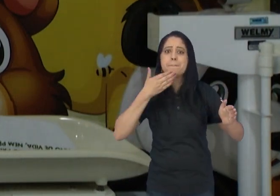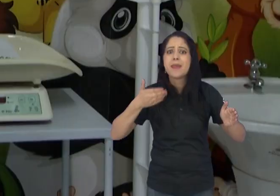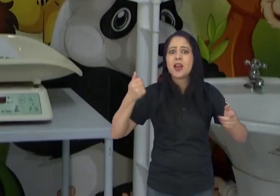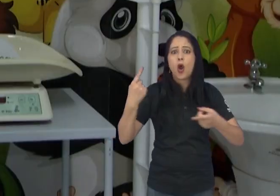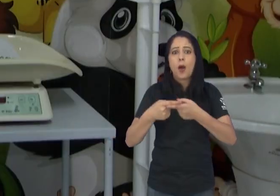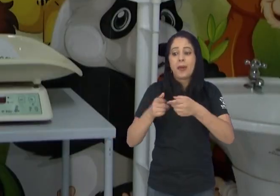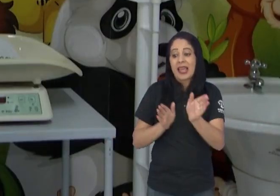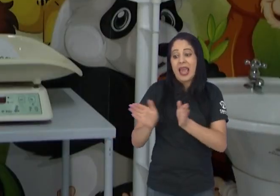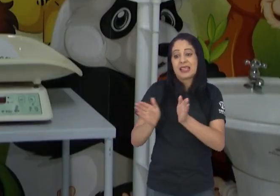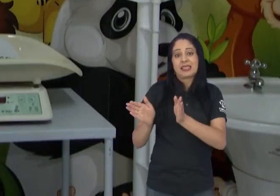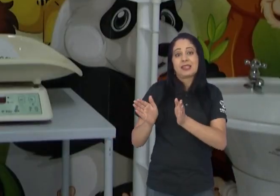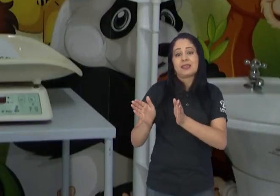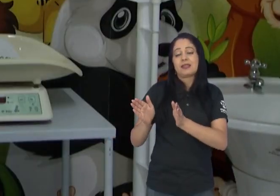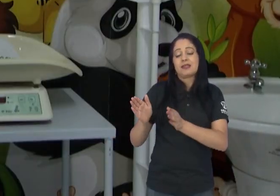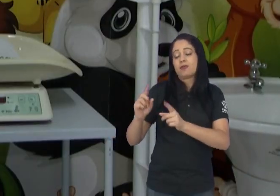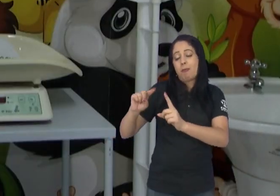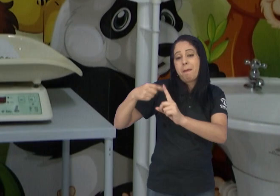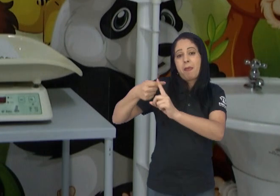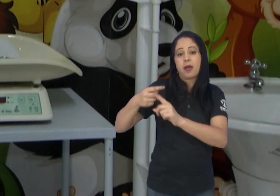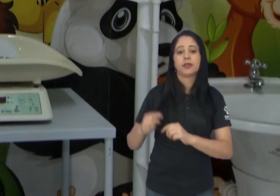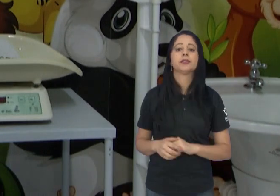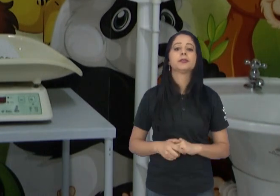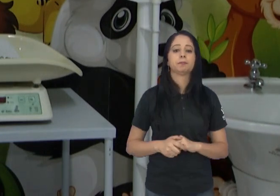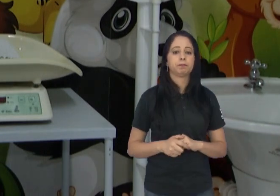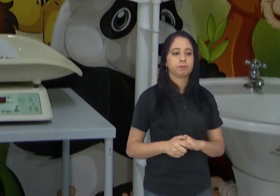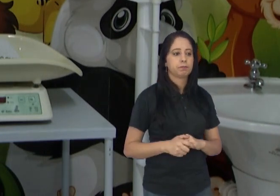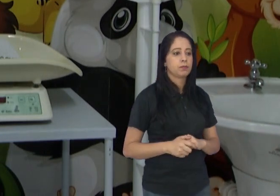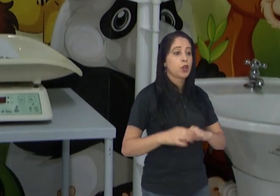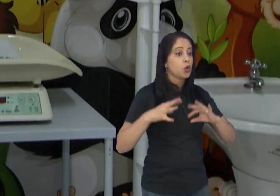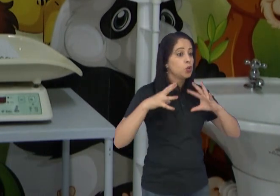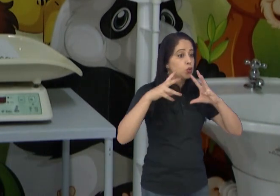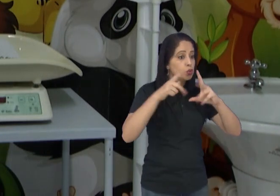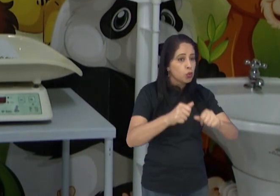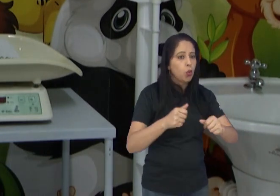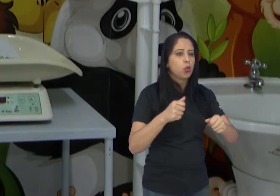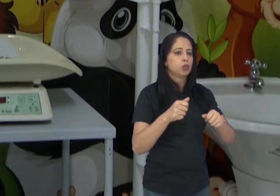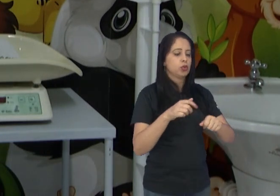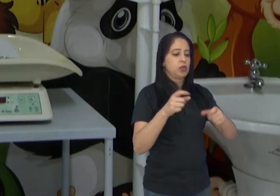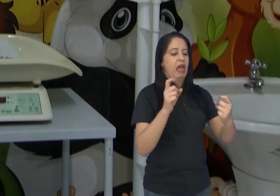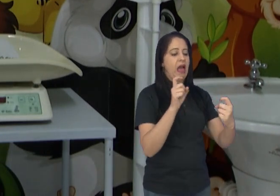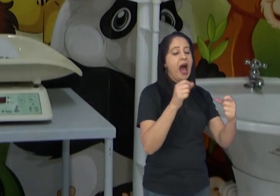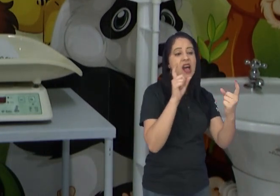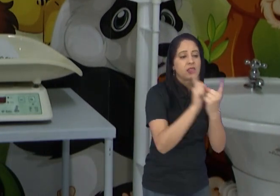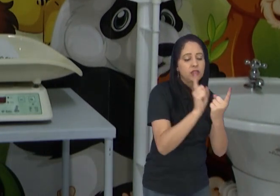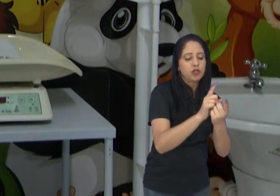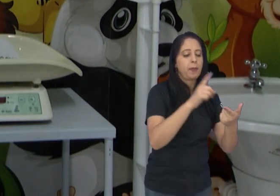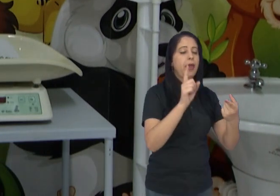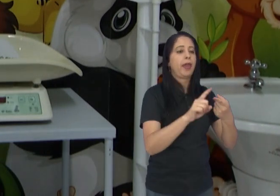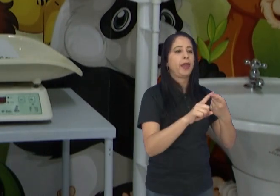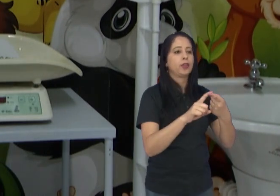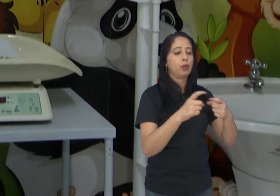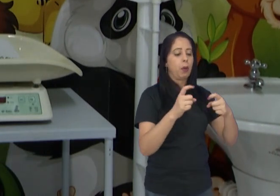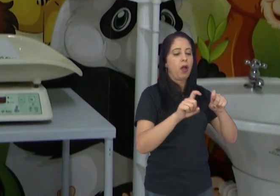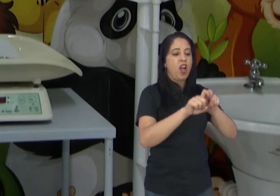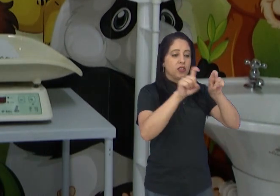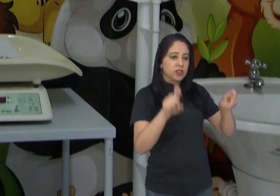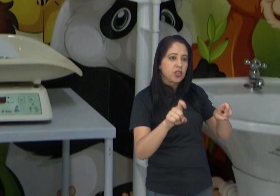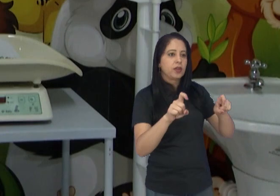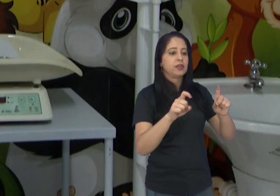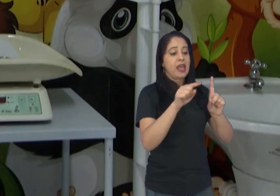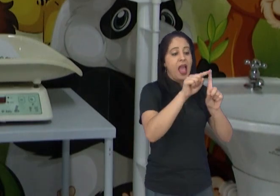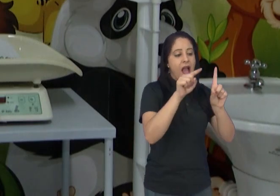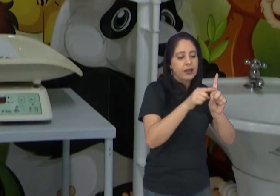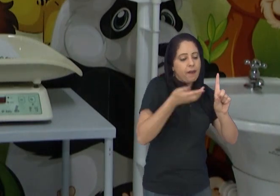saúde. Esse horário é ampliado para todos os serviços da UBS, consulta médica, consulta ginecológica,